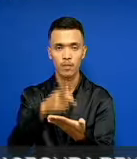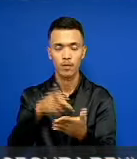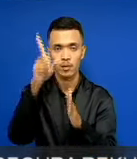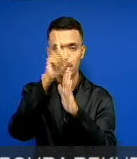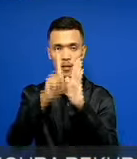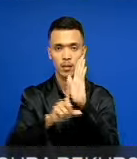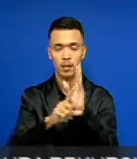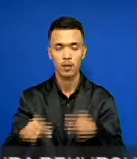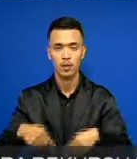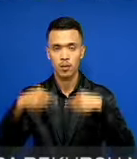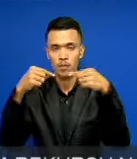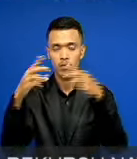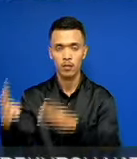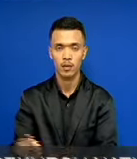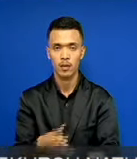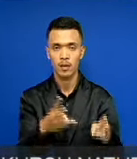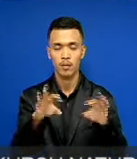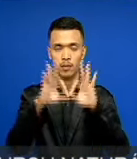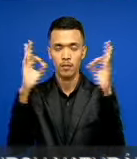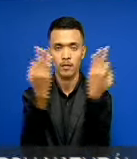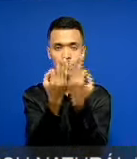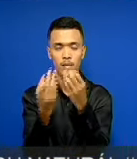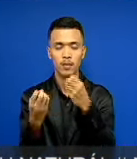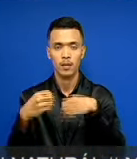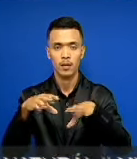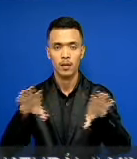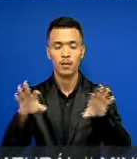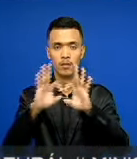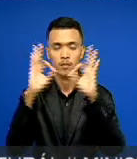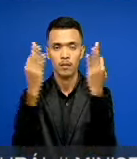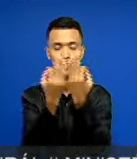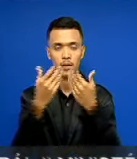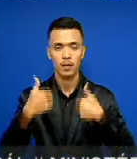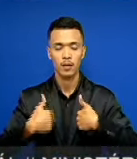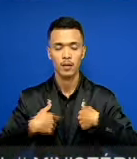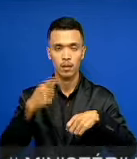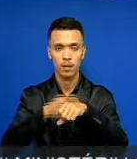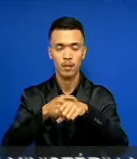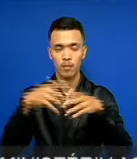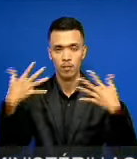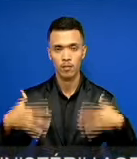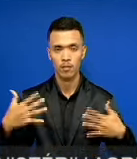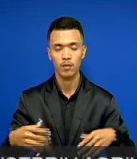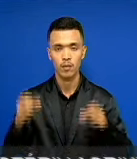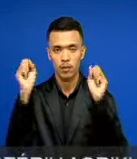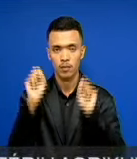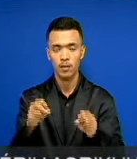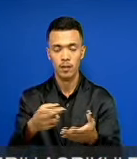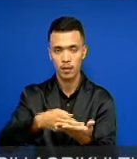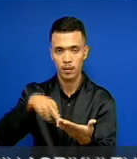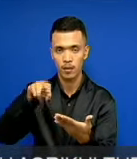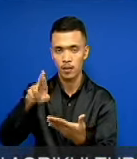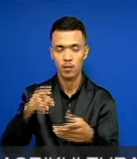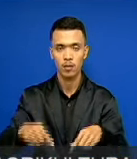nemos fodala ma família falecido ne belacon ona nia família e a tempo resistência o de bela registro no